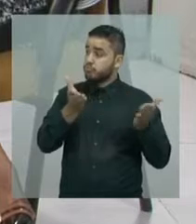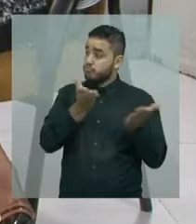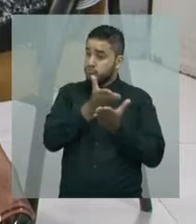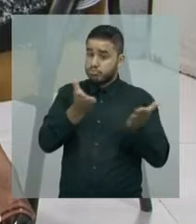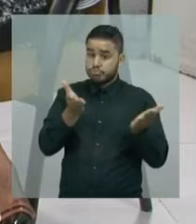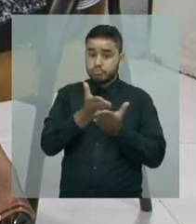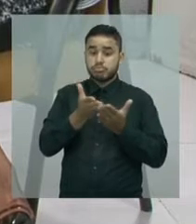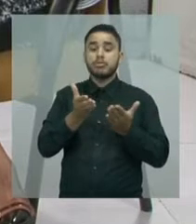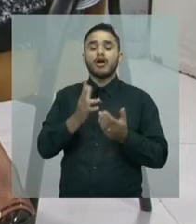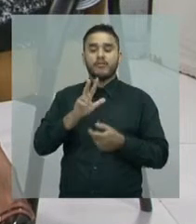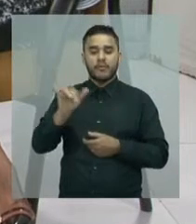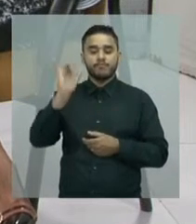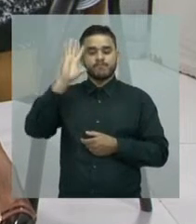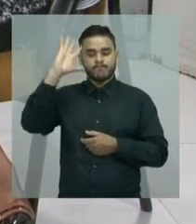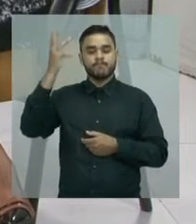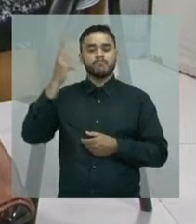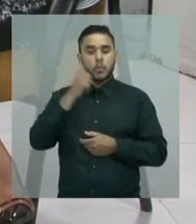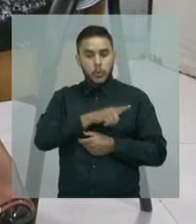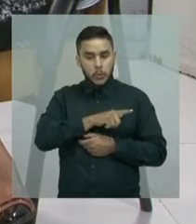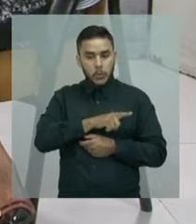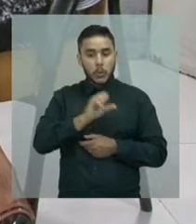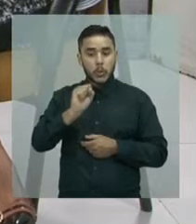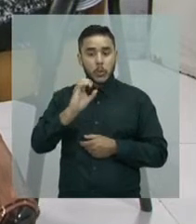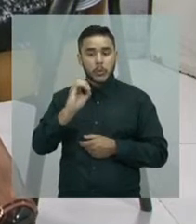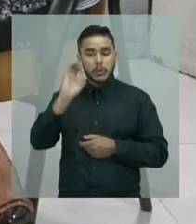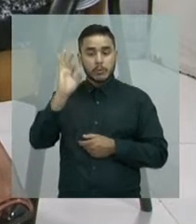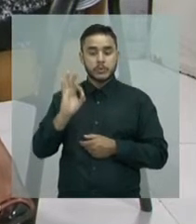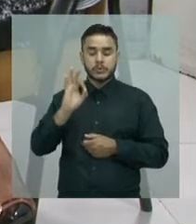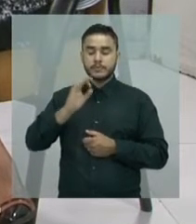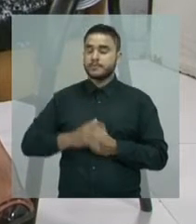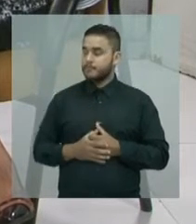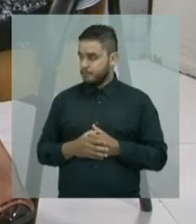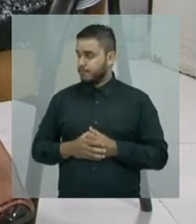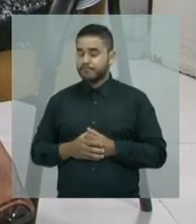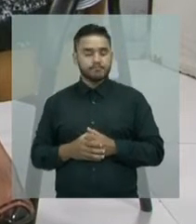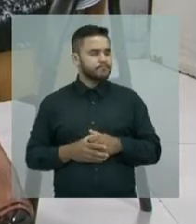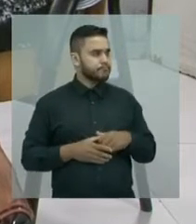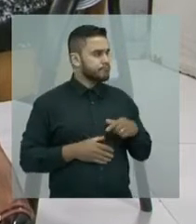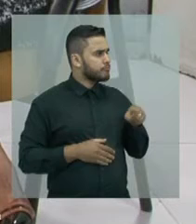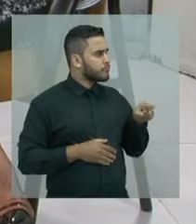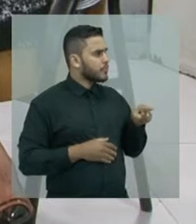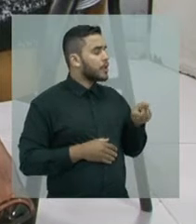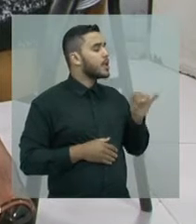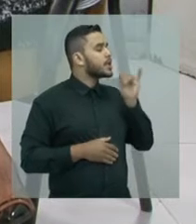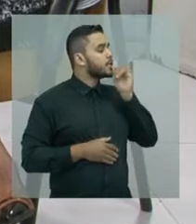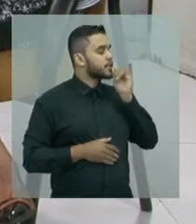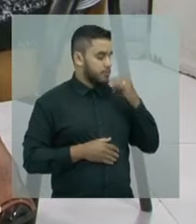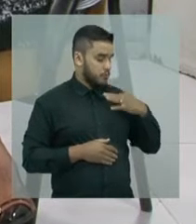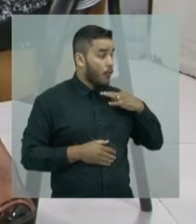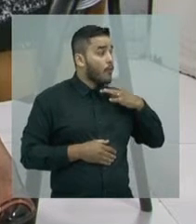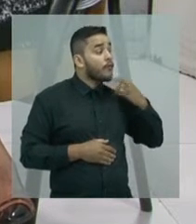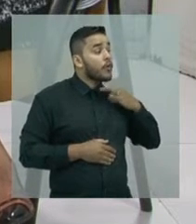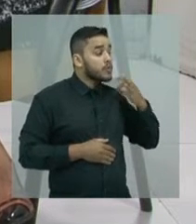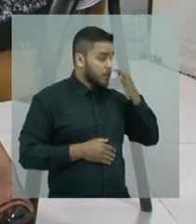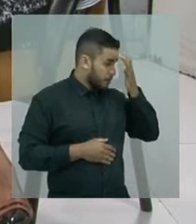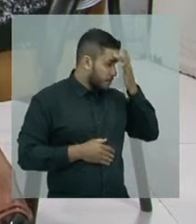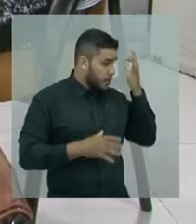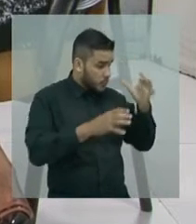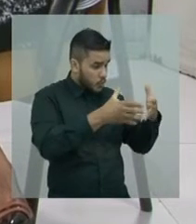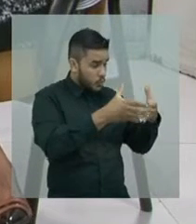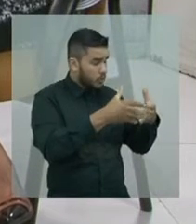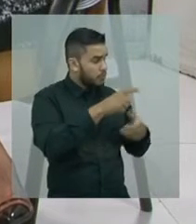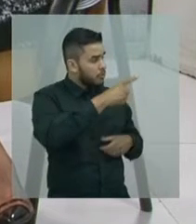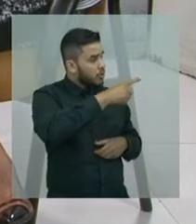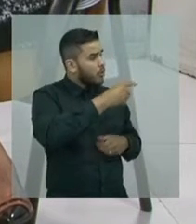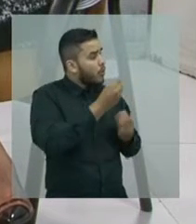caso, para formar o mediador, né, quais as disciplinas? Evidentemente, são assuntos técnicos, né? O